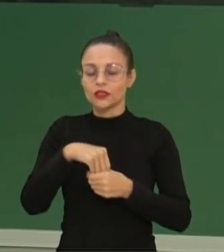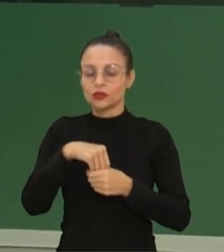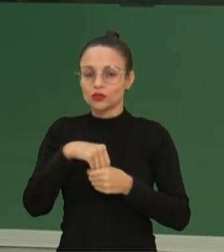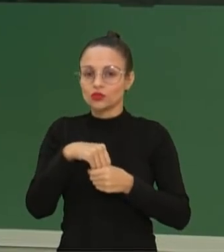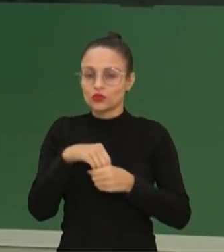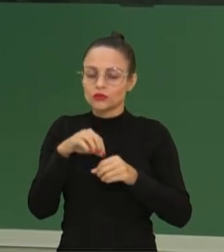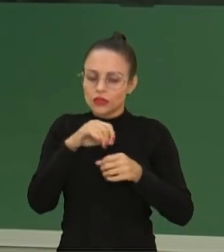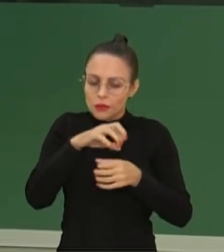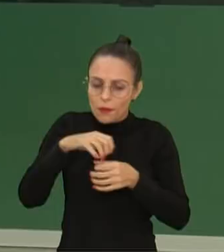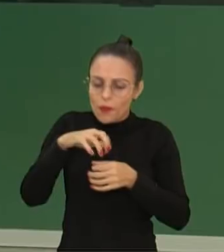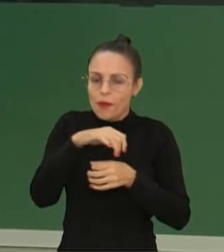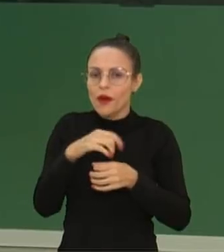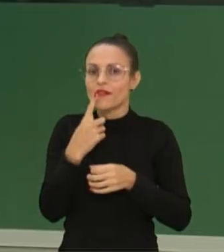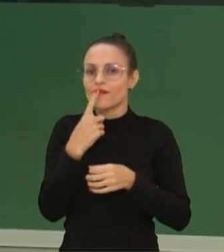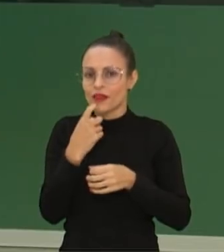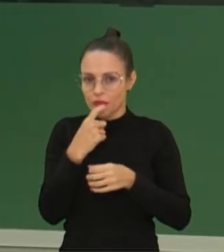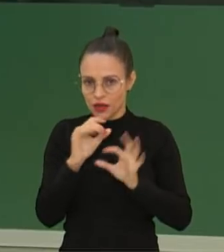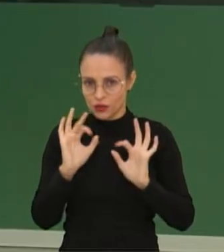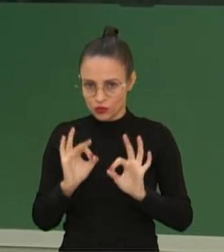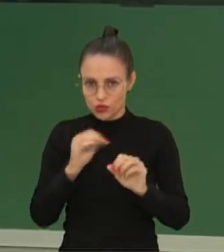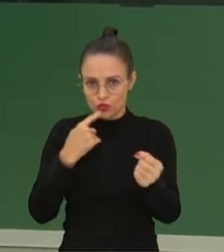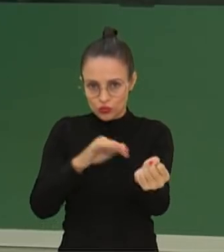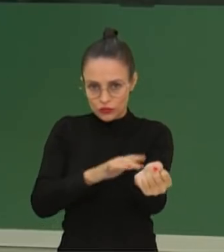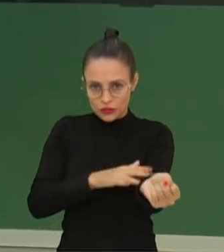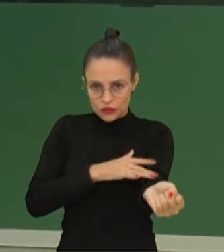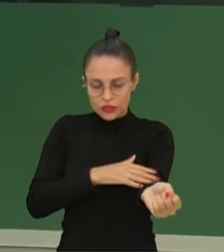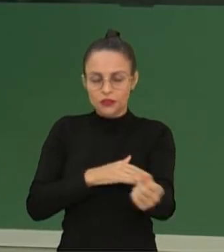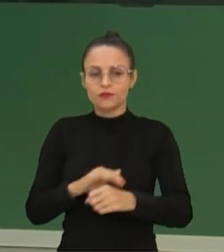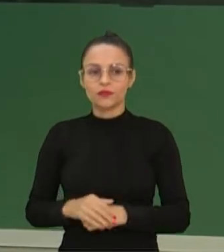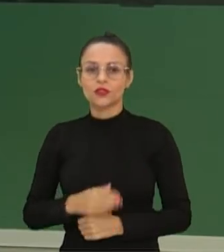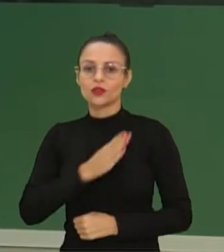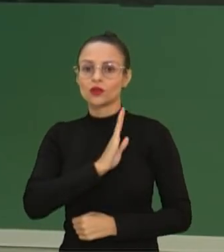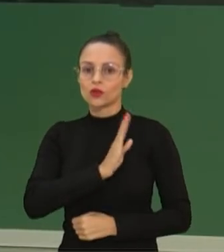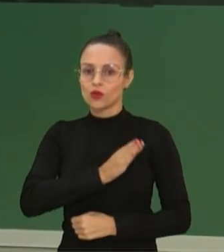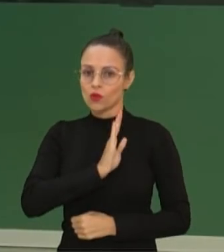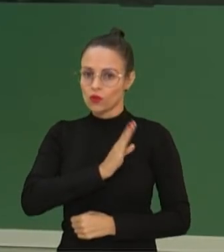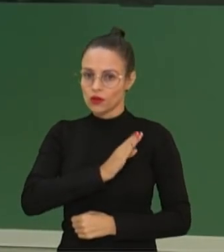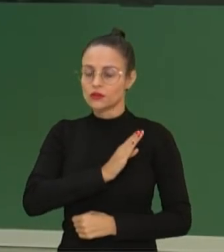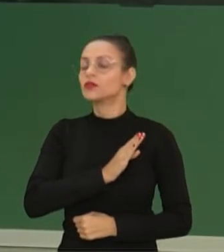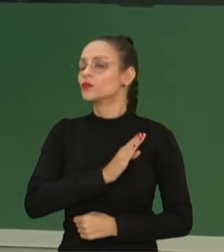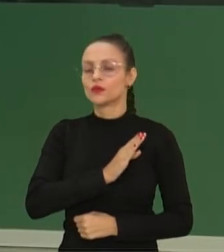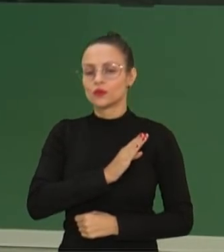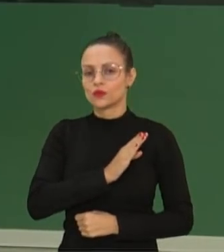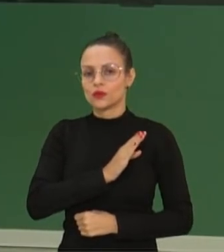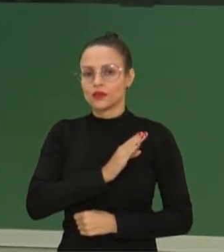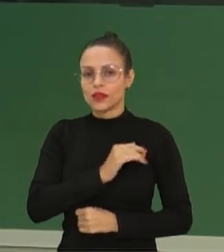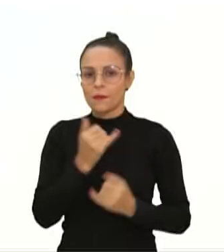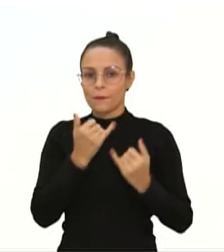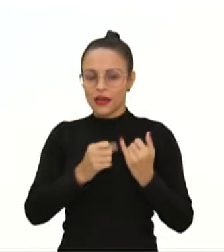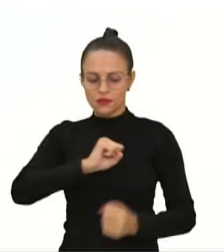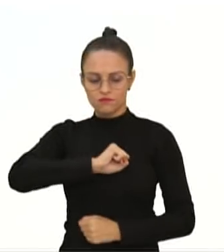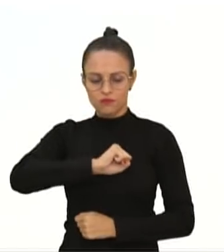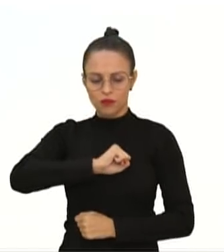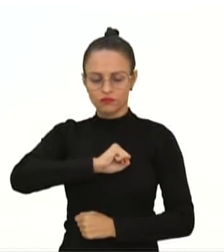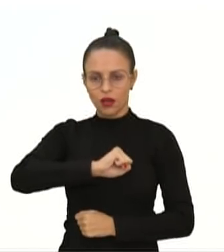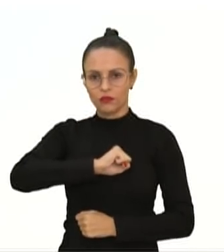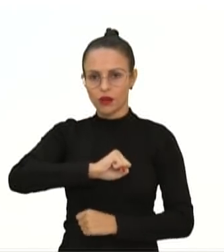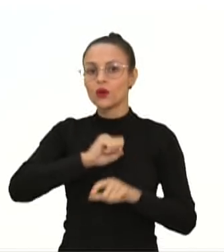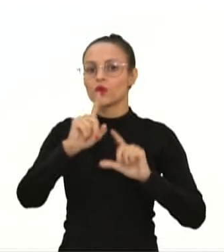glóbulo vermelho, tá? E o coração é um órgão, como se fosse uma bomba, que